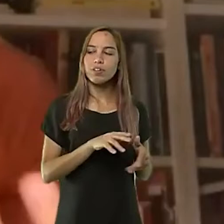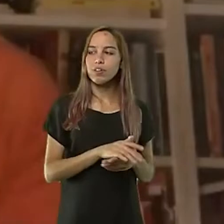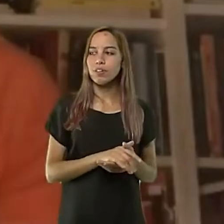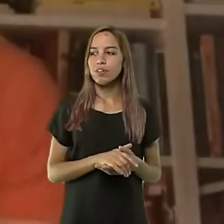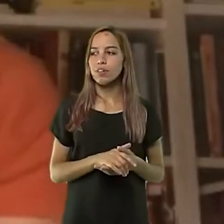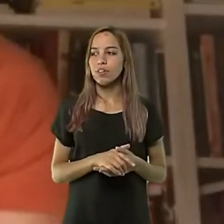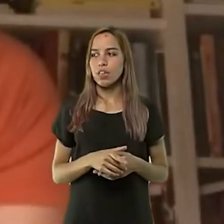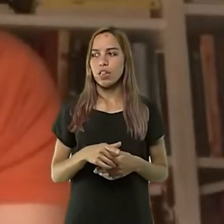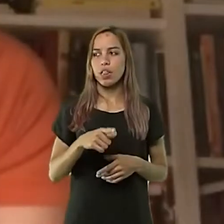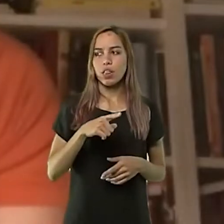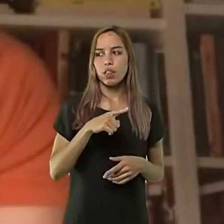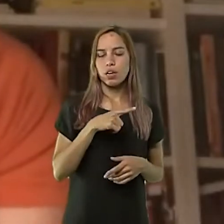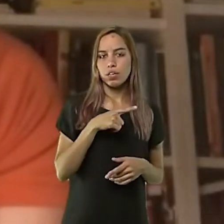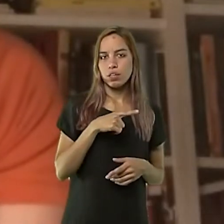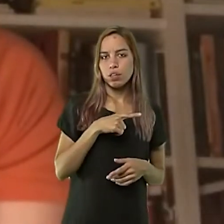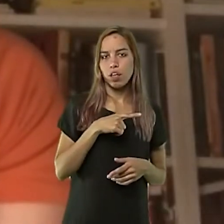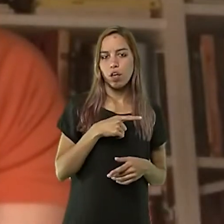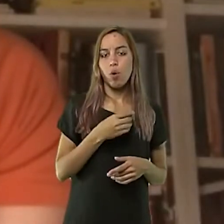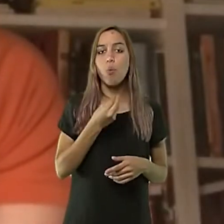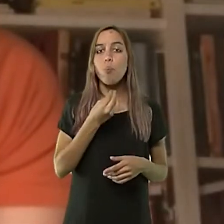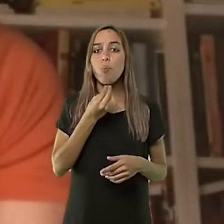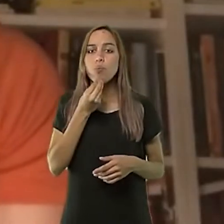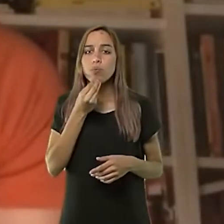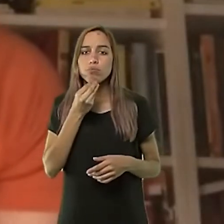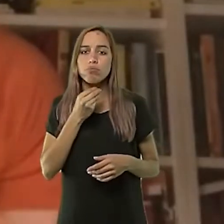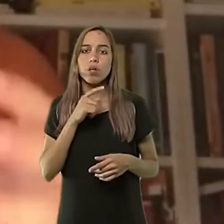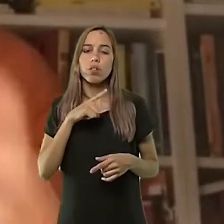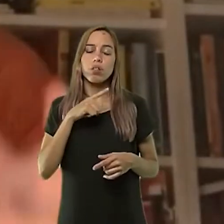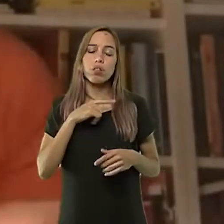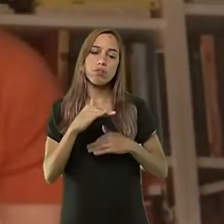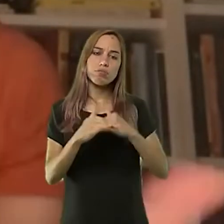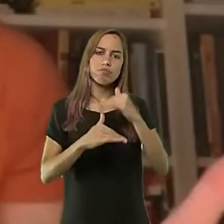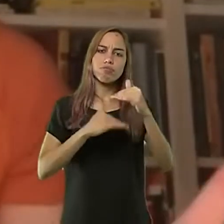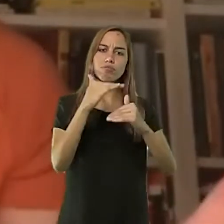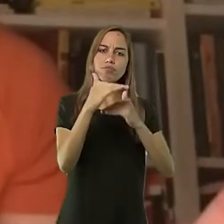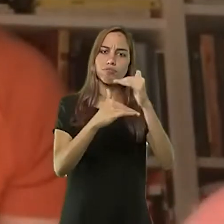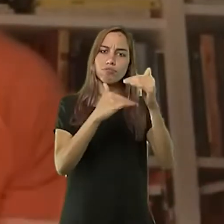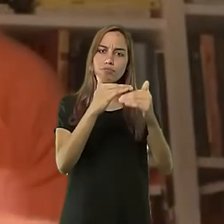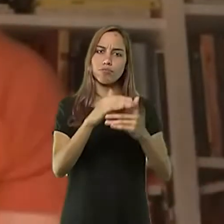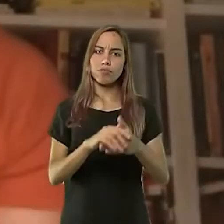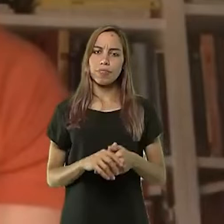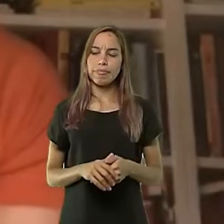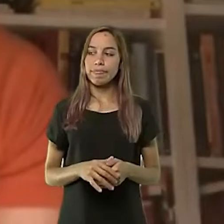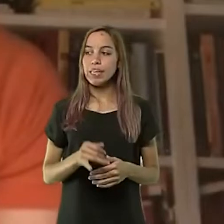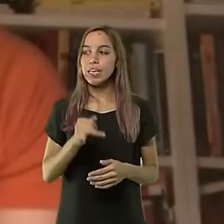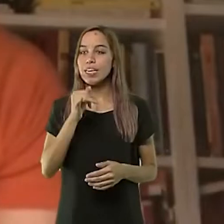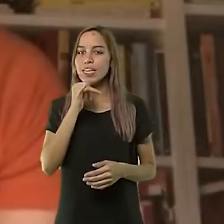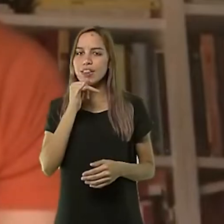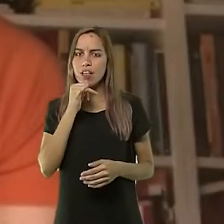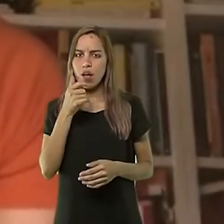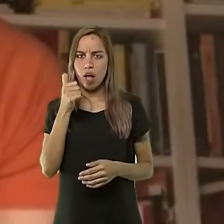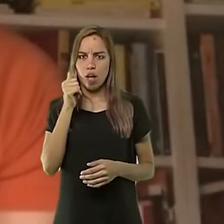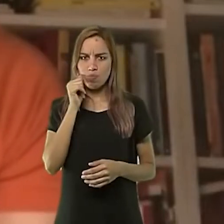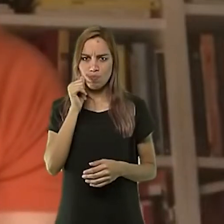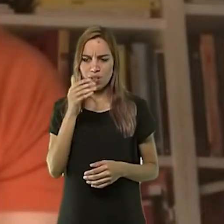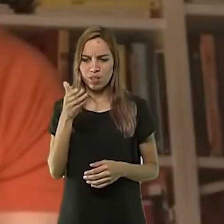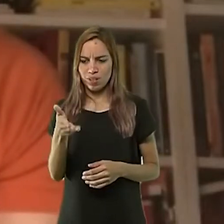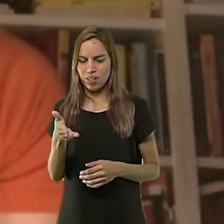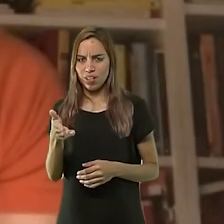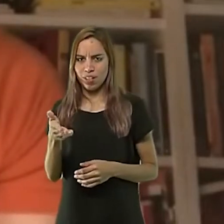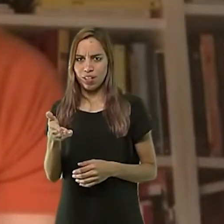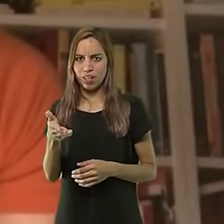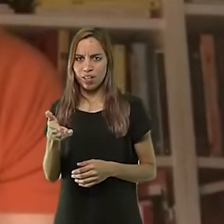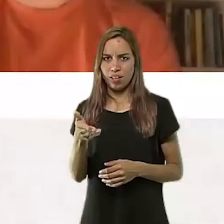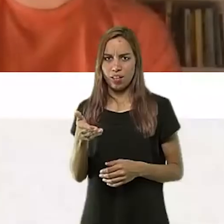ter resolvido esta questão. E portanto este é um livro de uma menina que compra um poeta, e esse poeta acaba por